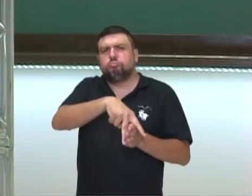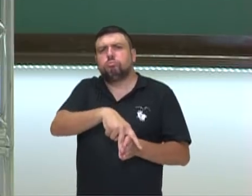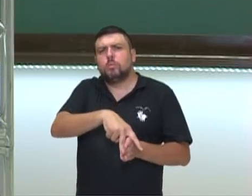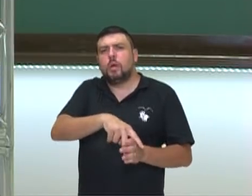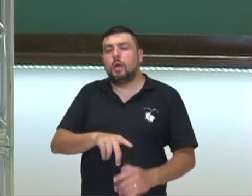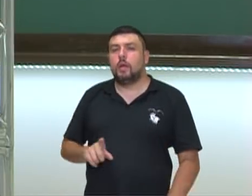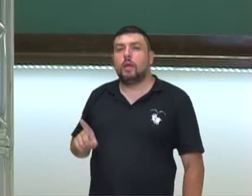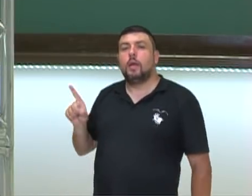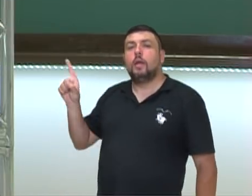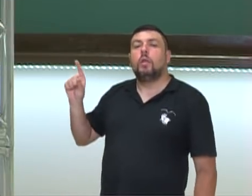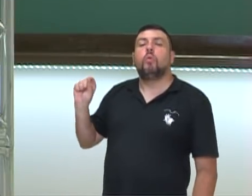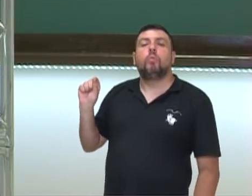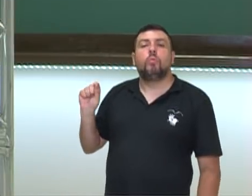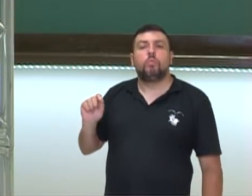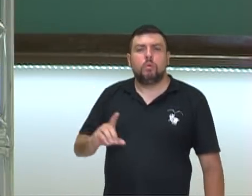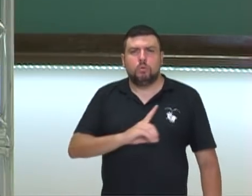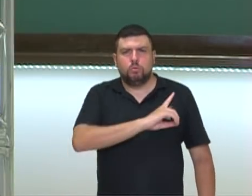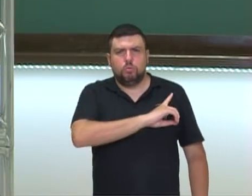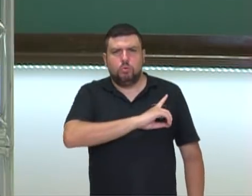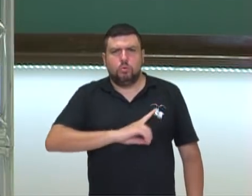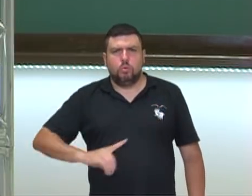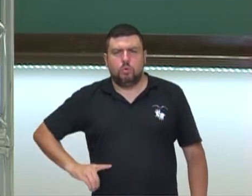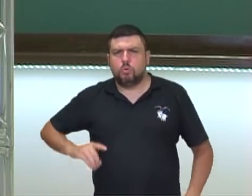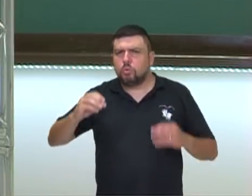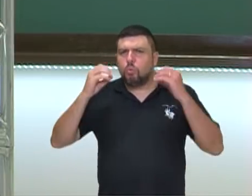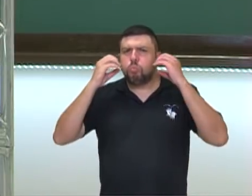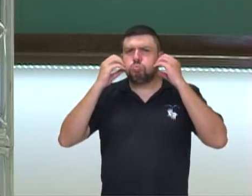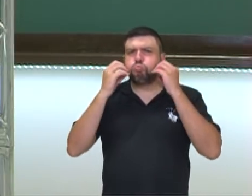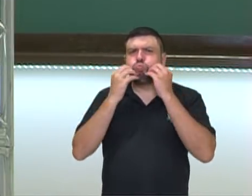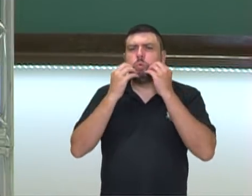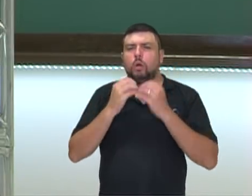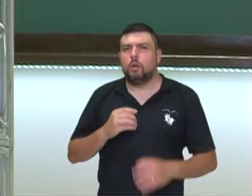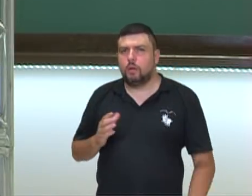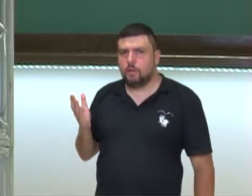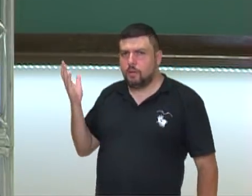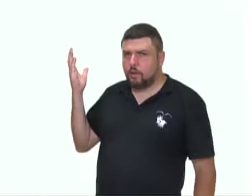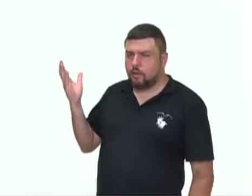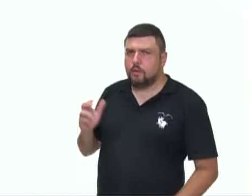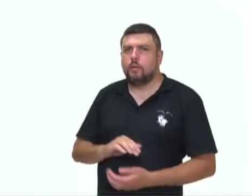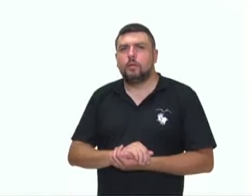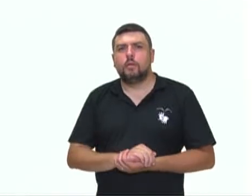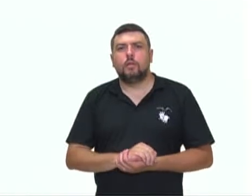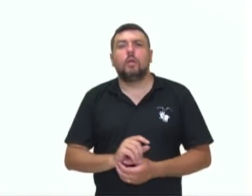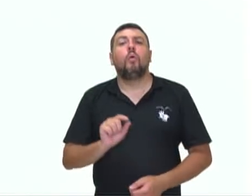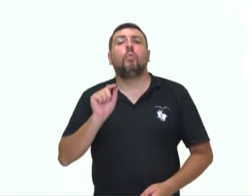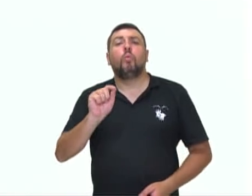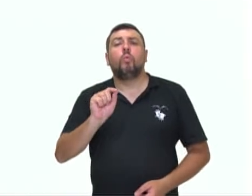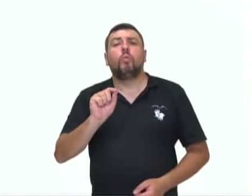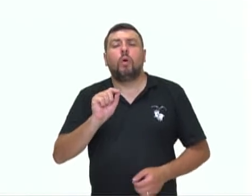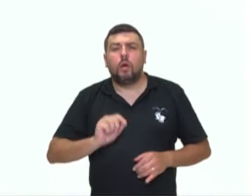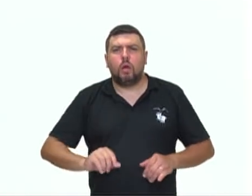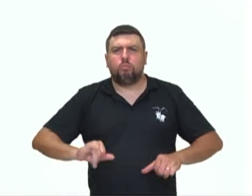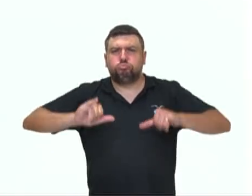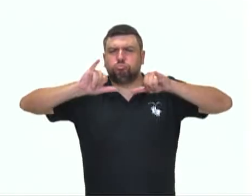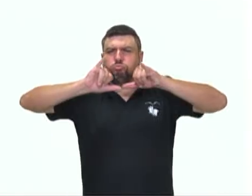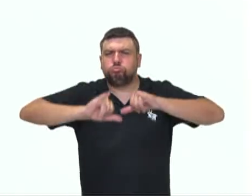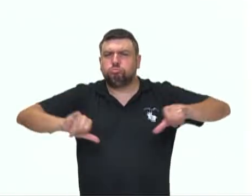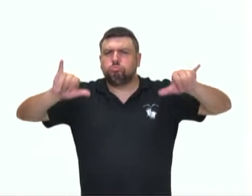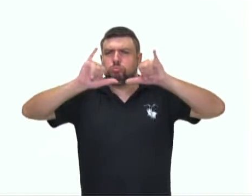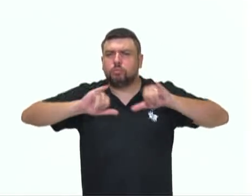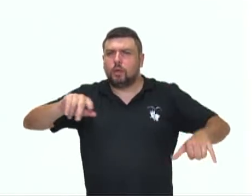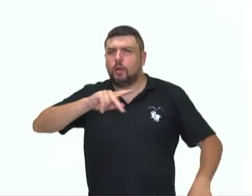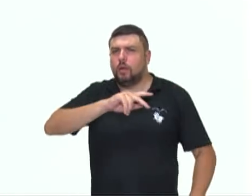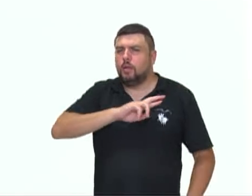o Marechal Deodoro da Fonseca. Portanto, qual é o momento retratado? Claro, a proclamação da